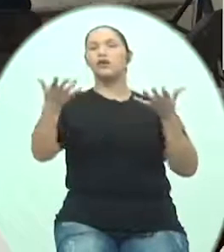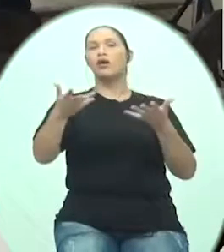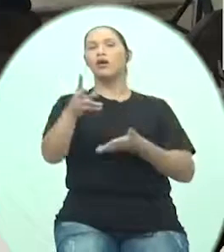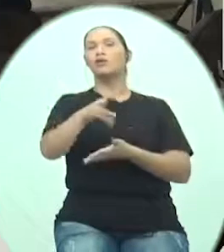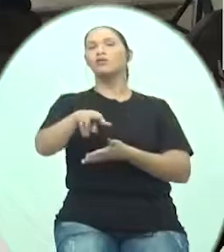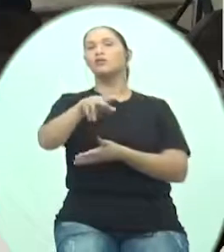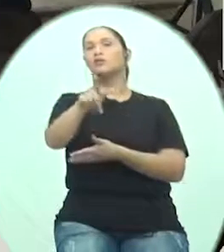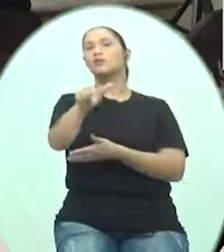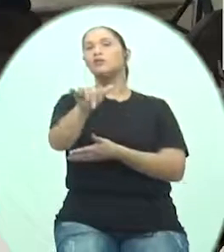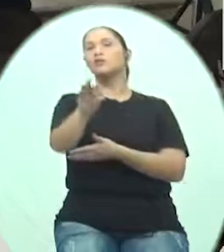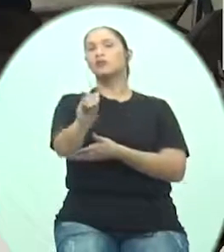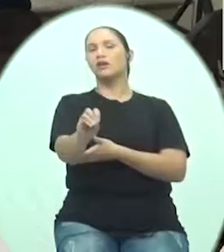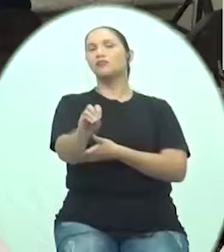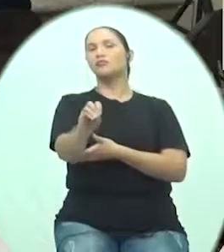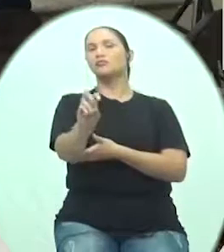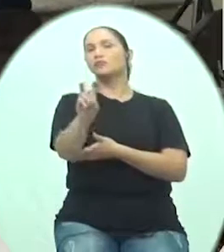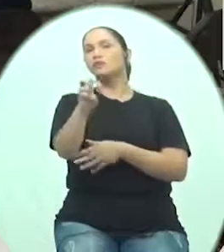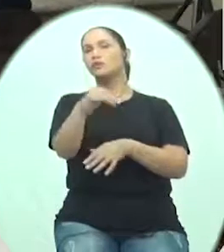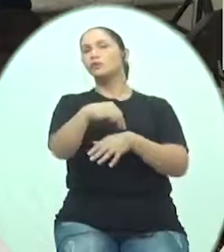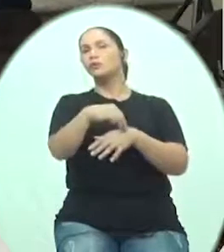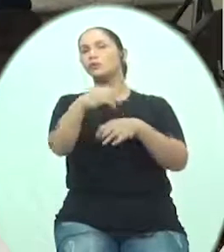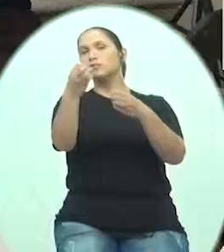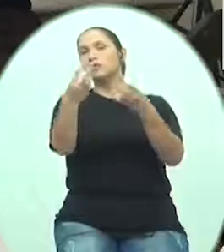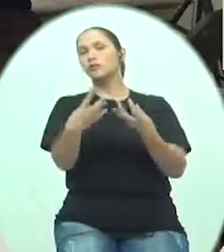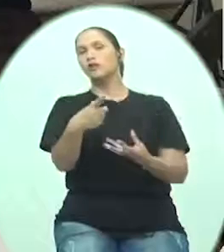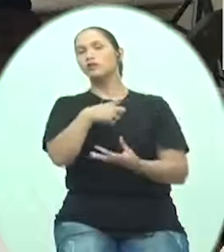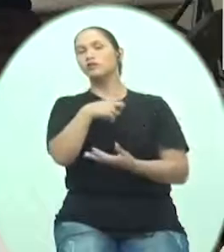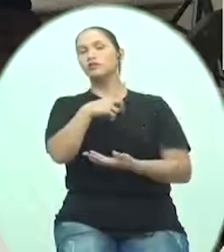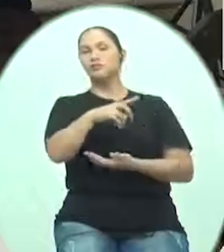zairo Casagrande vossa excelência dispõe de 5